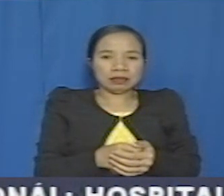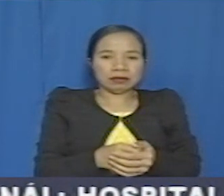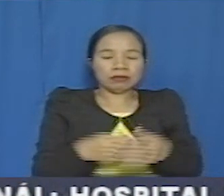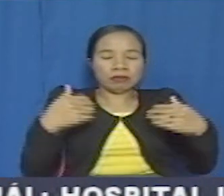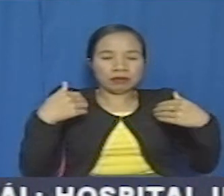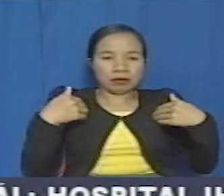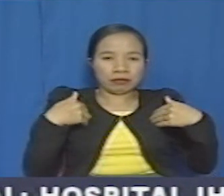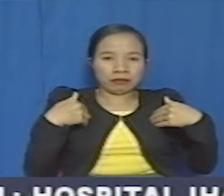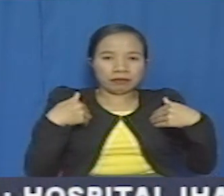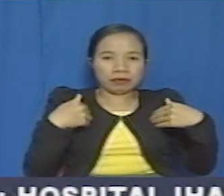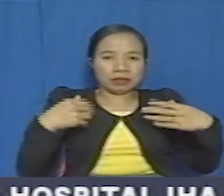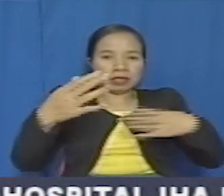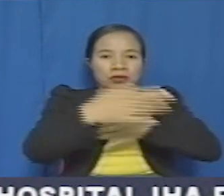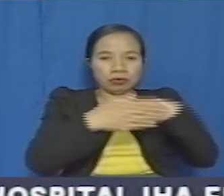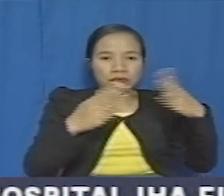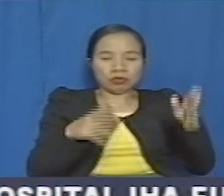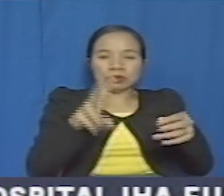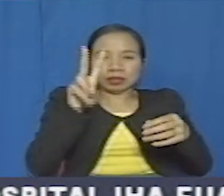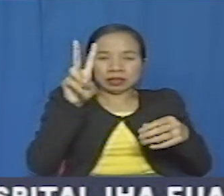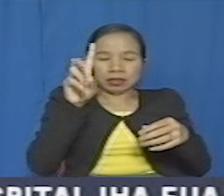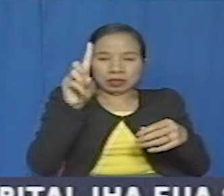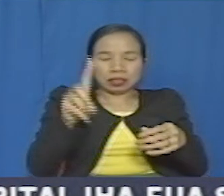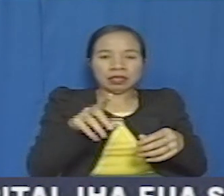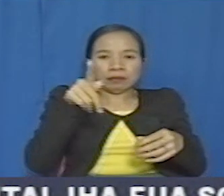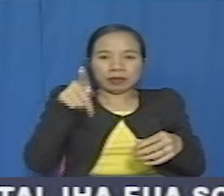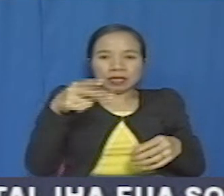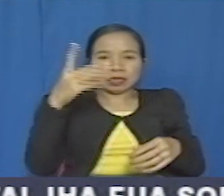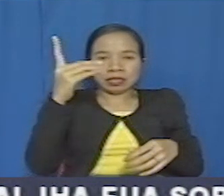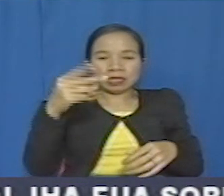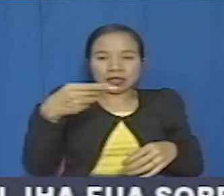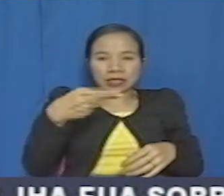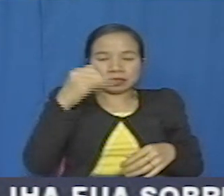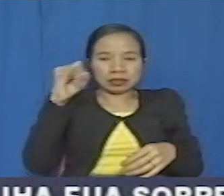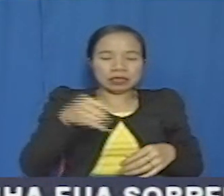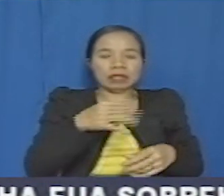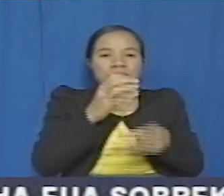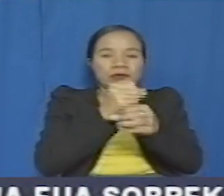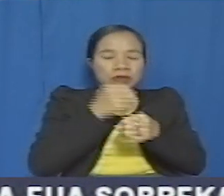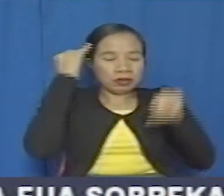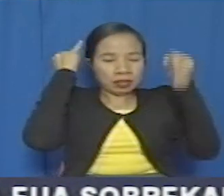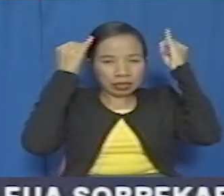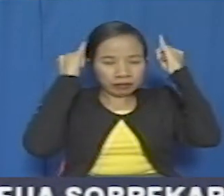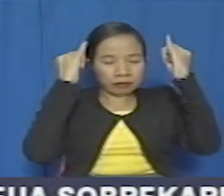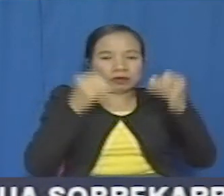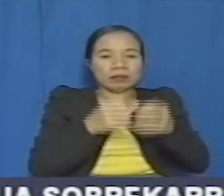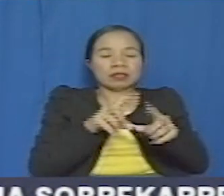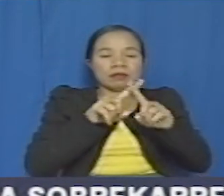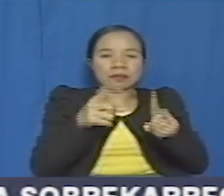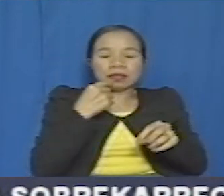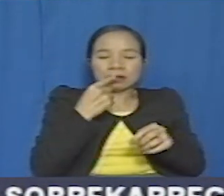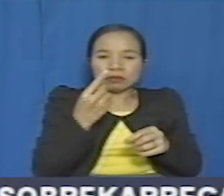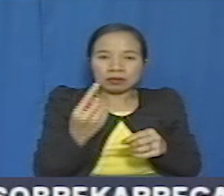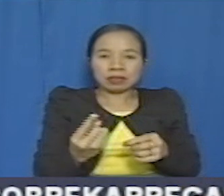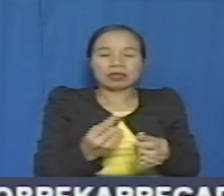fali dos ida. I PDHJ recolha na informação preliminar, mai be atu dehan